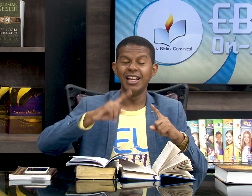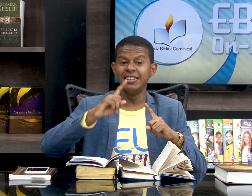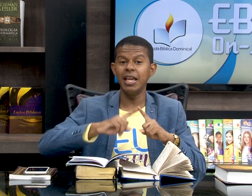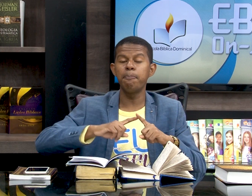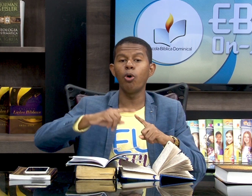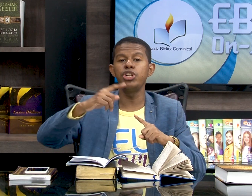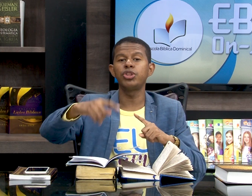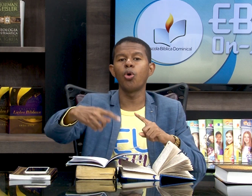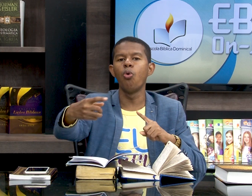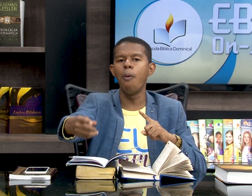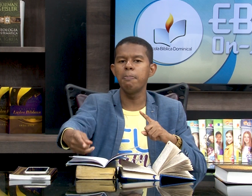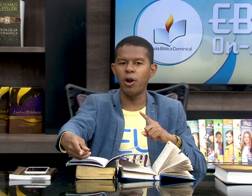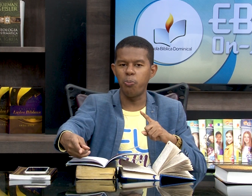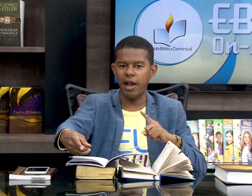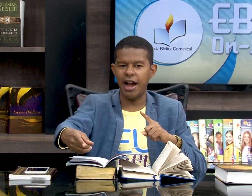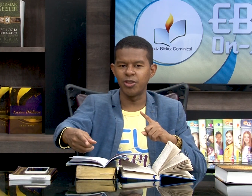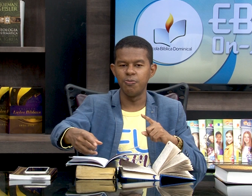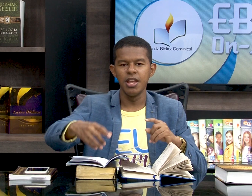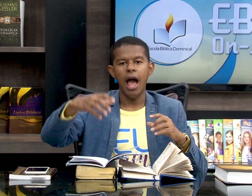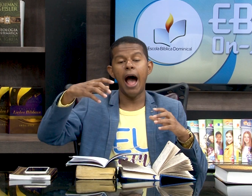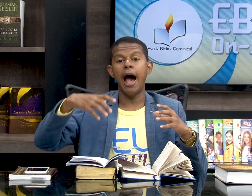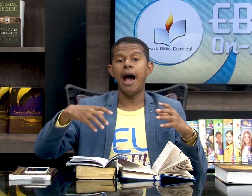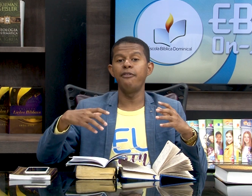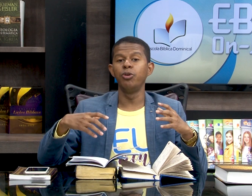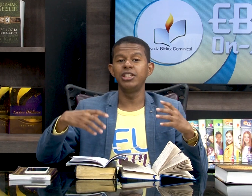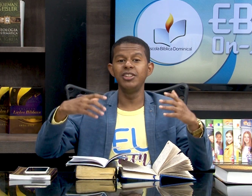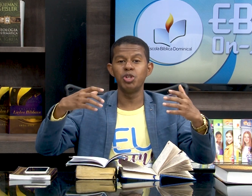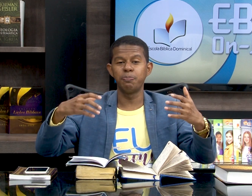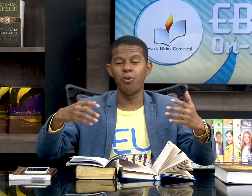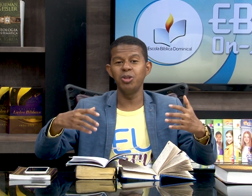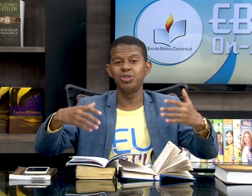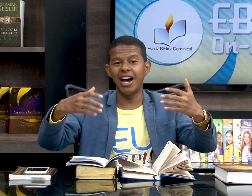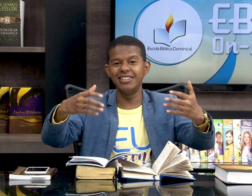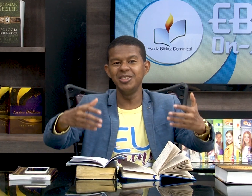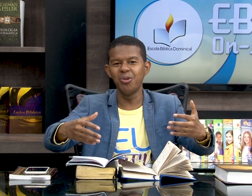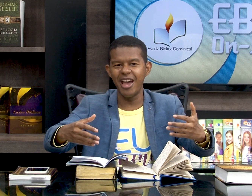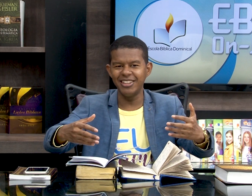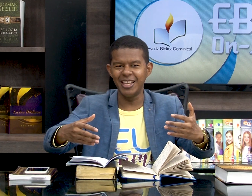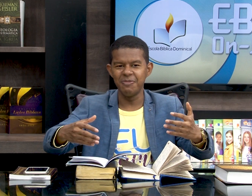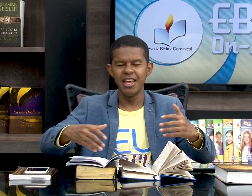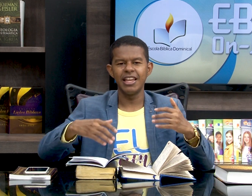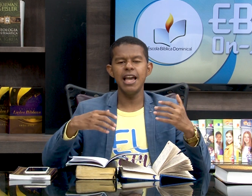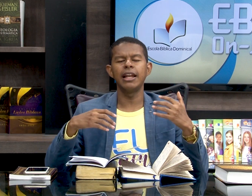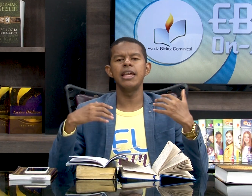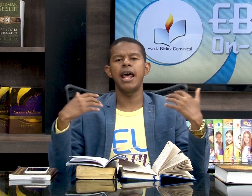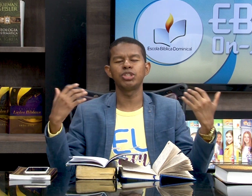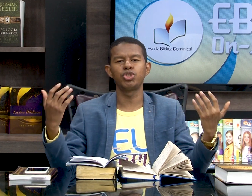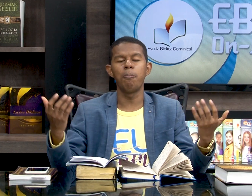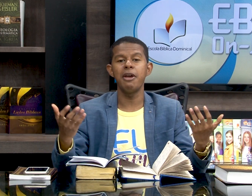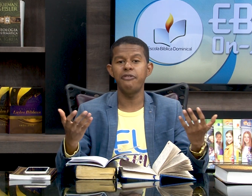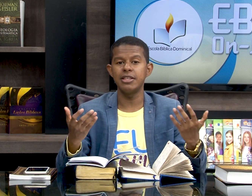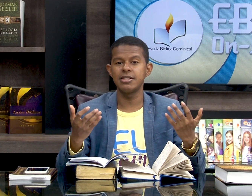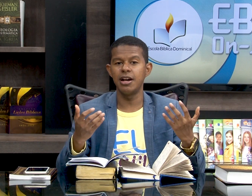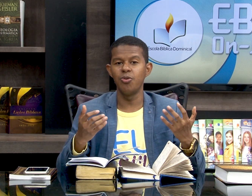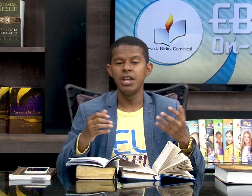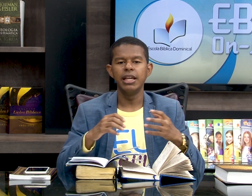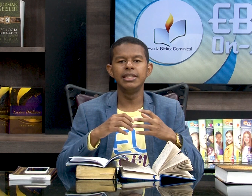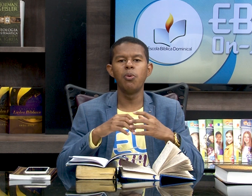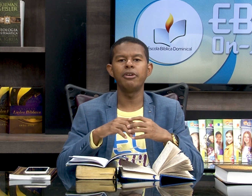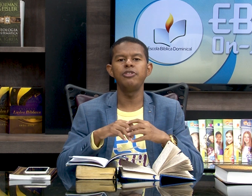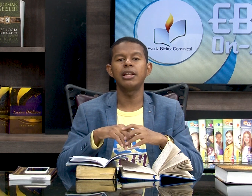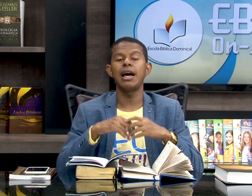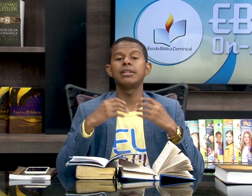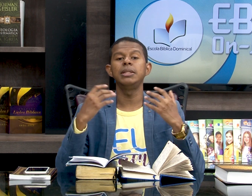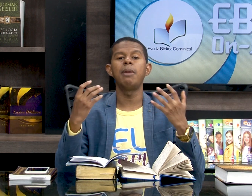Para Pecar nem projetou o homem para o pecado a árvore que Deus põe no Jardim do Éden que ali era só perfeição